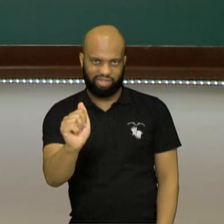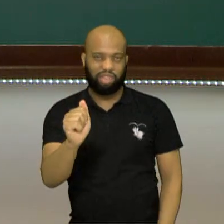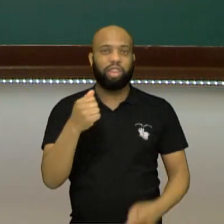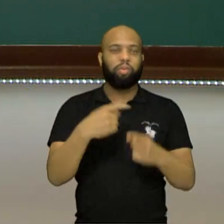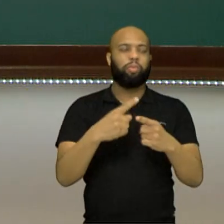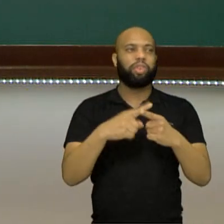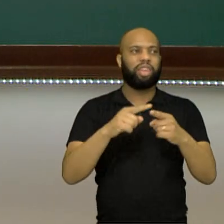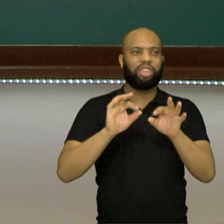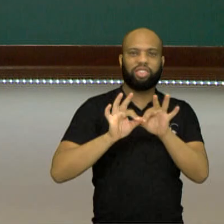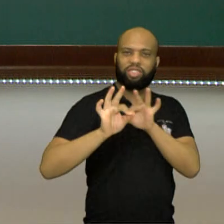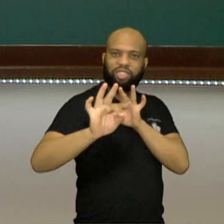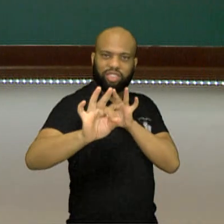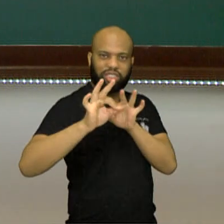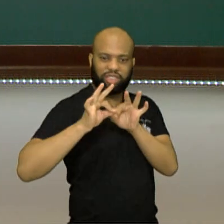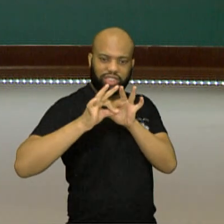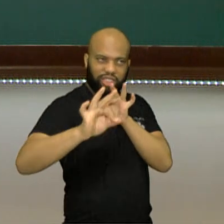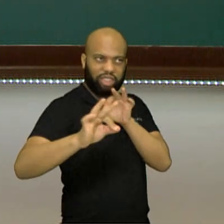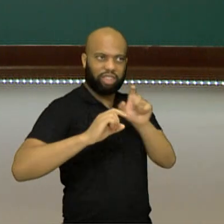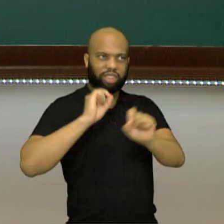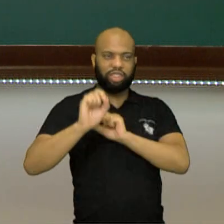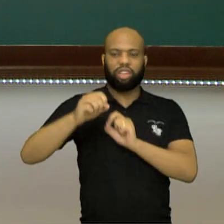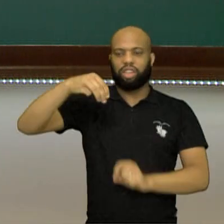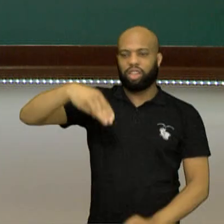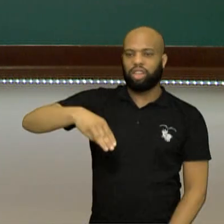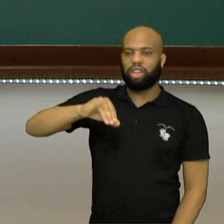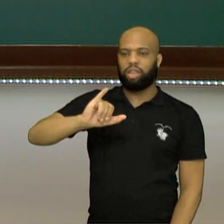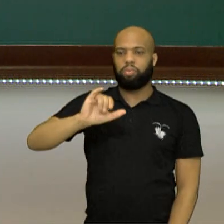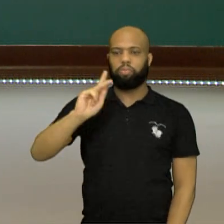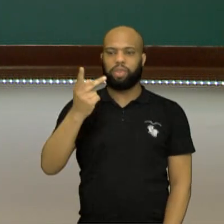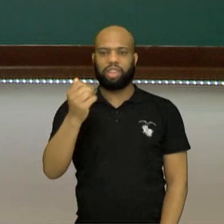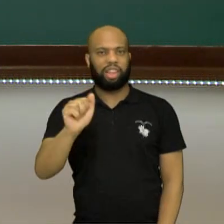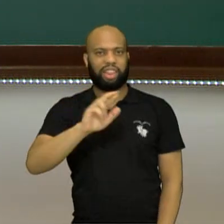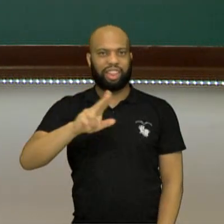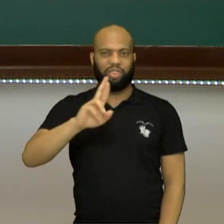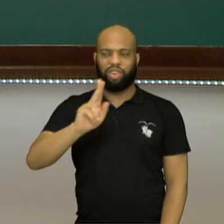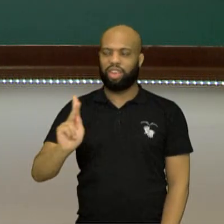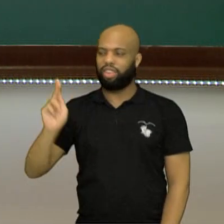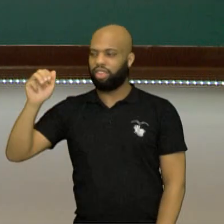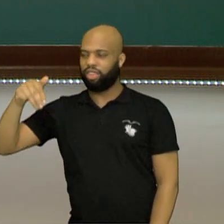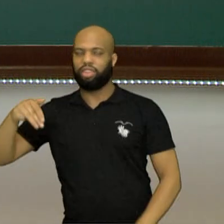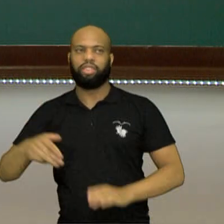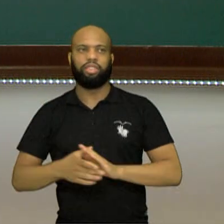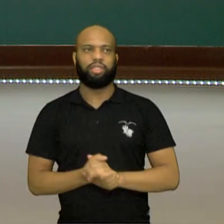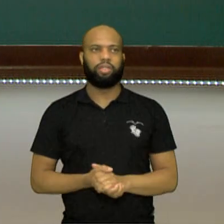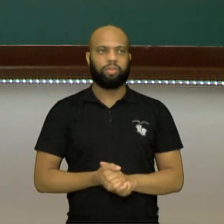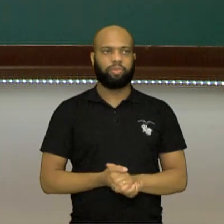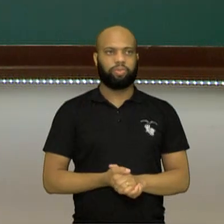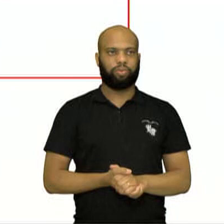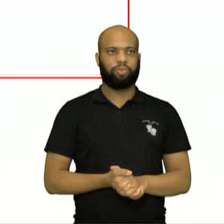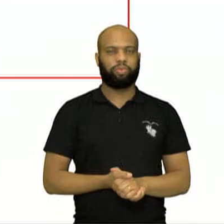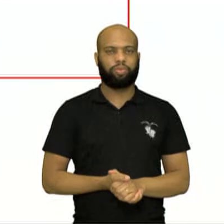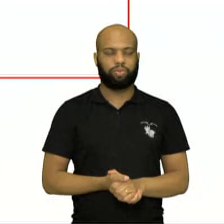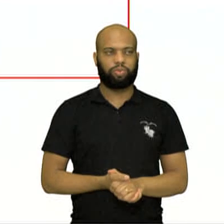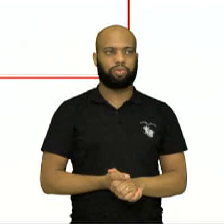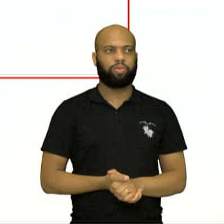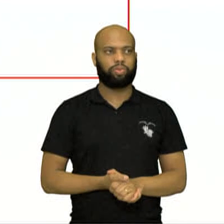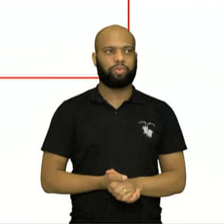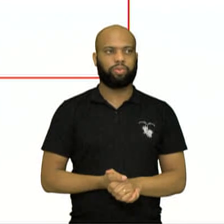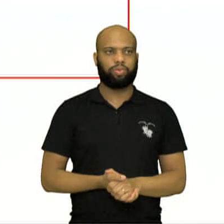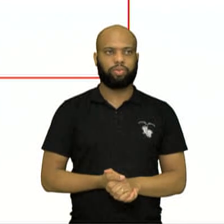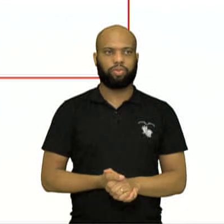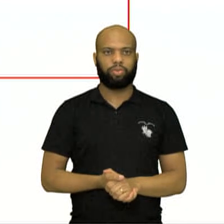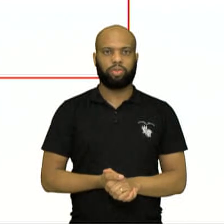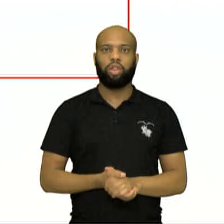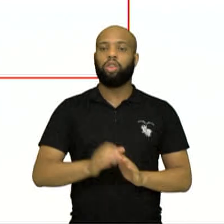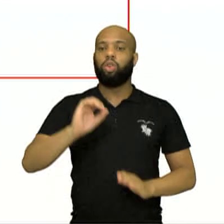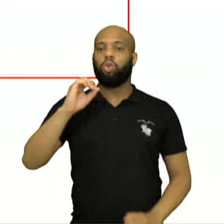de distância é a medida em milha e não em quilômetro, viu? Or half away across the world,